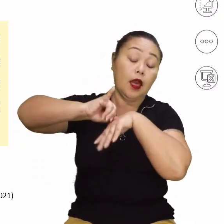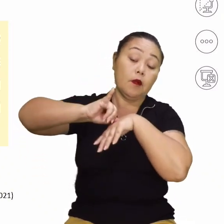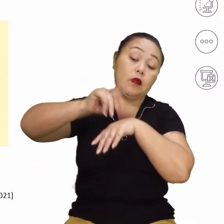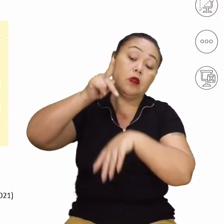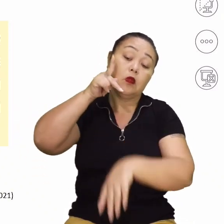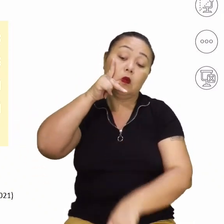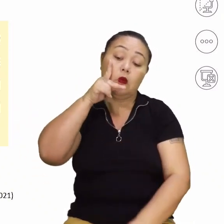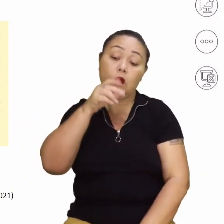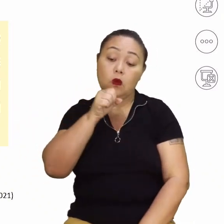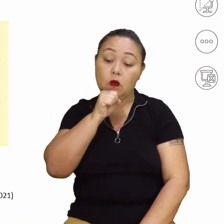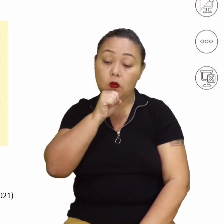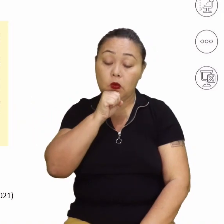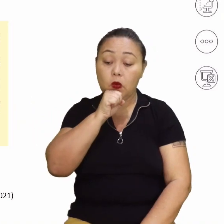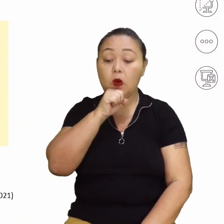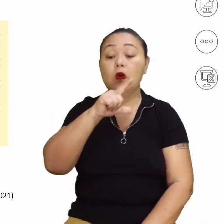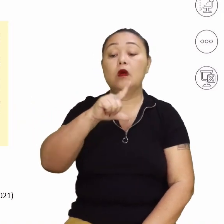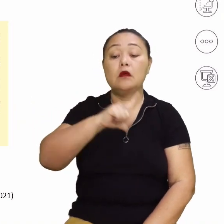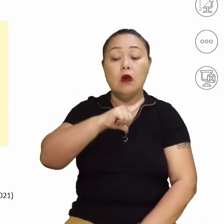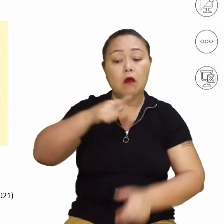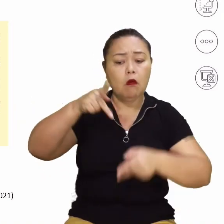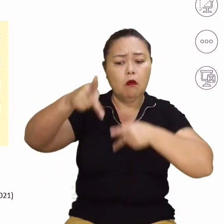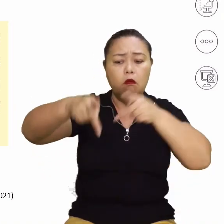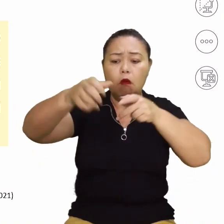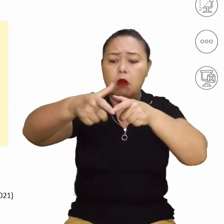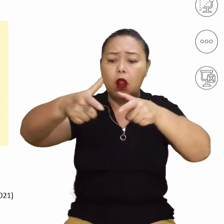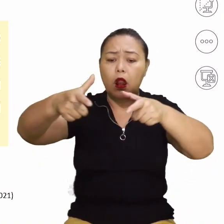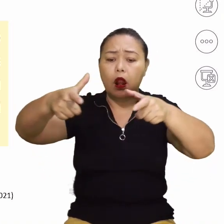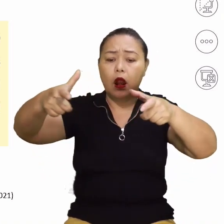Velho com 548